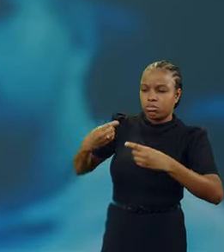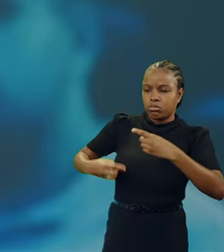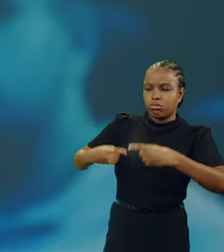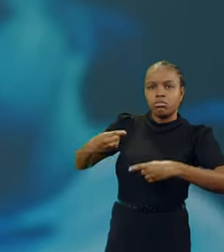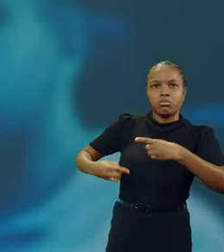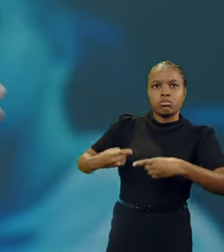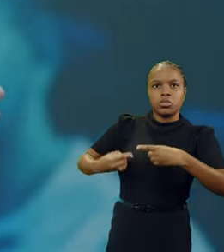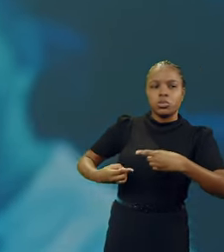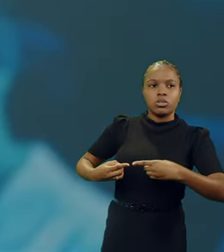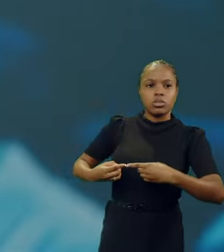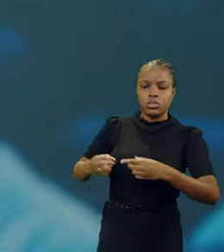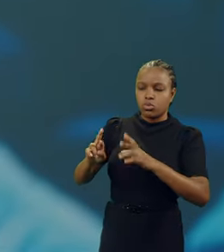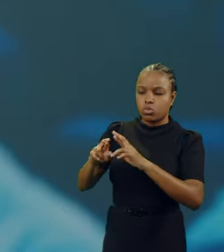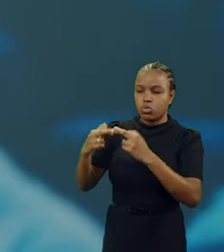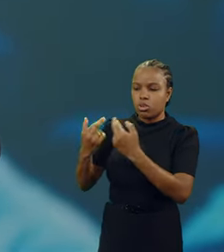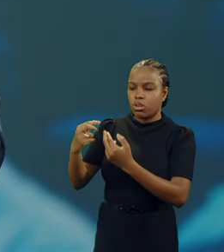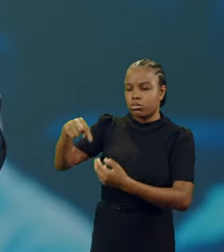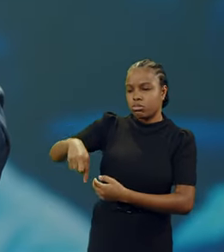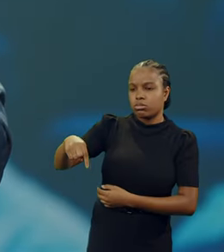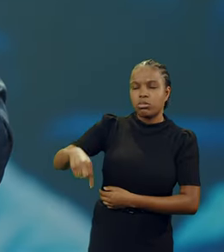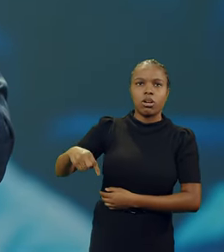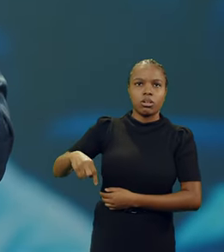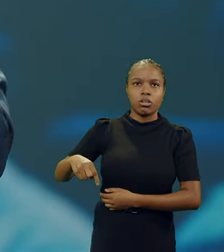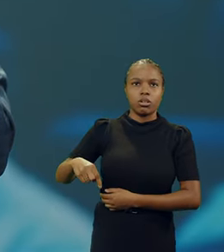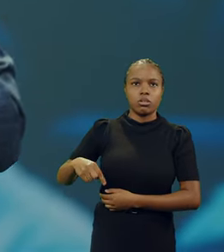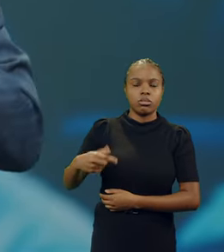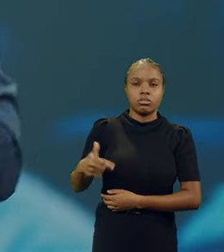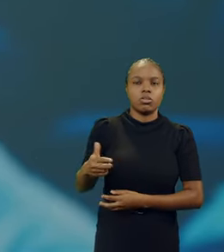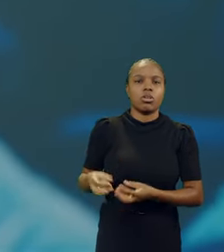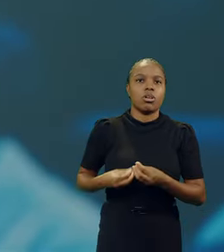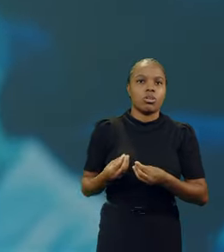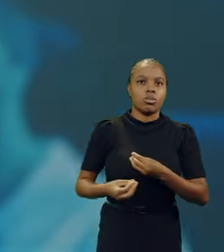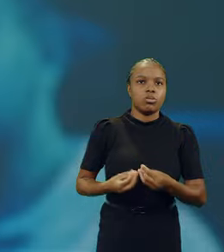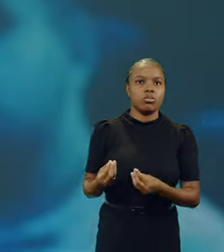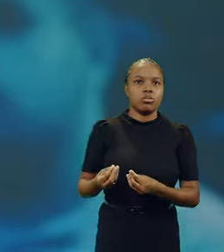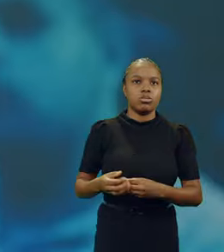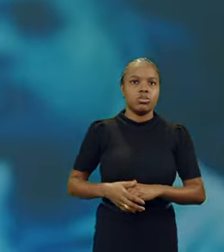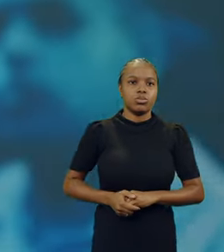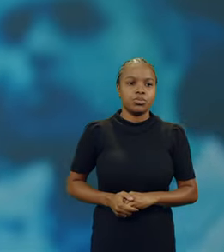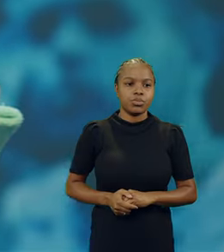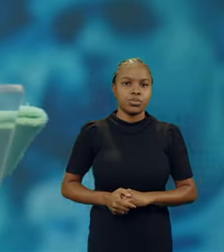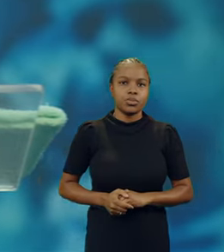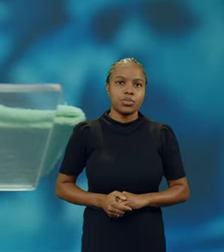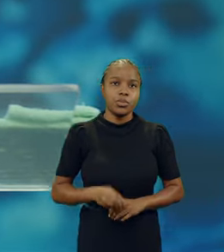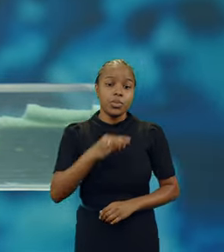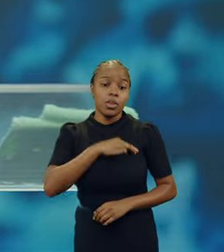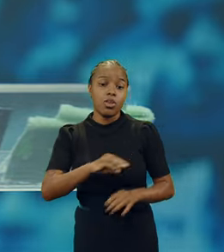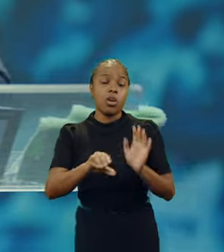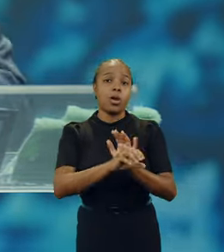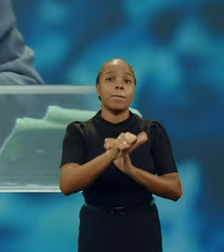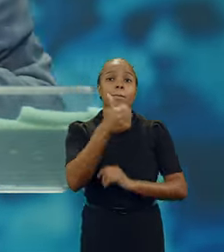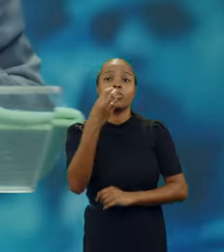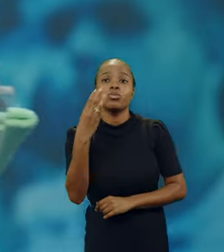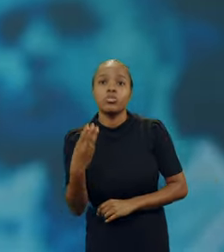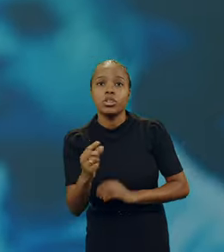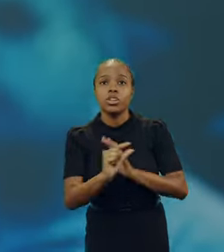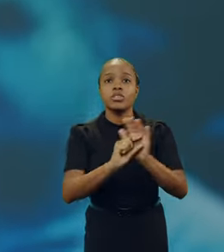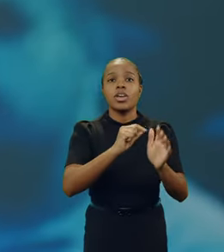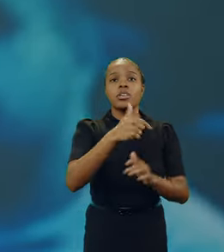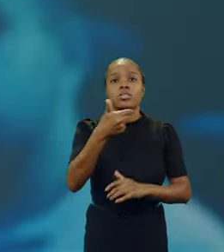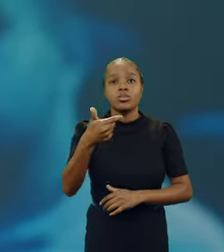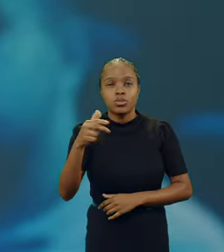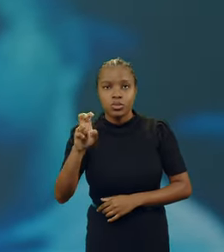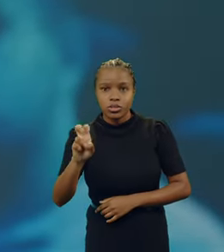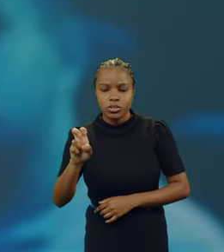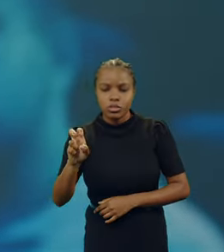reino terreno que eles esperavam. Eles diziam em Mateus 13:25: não é este o filho